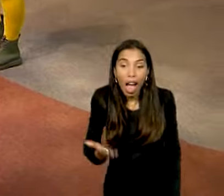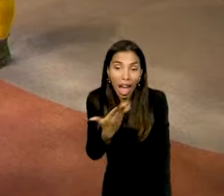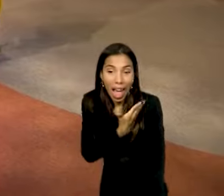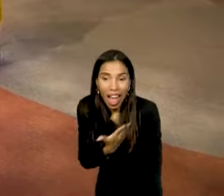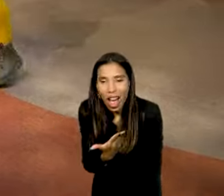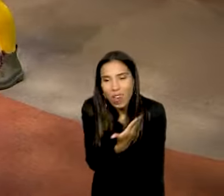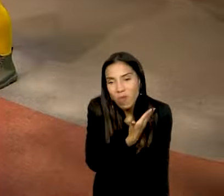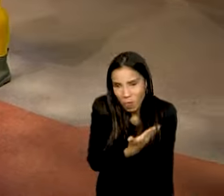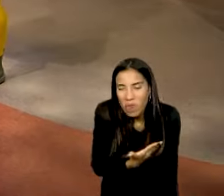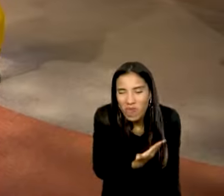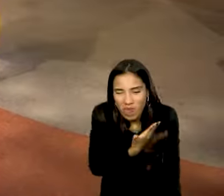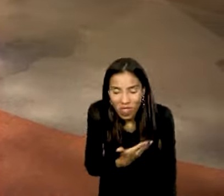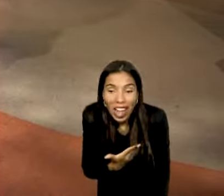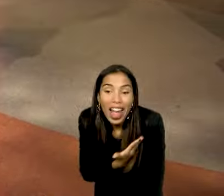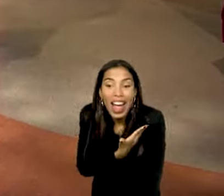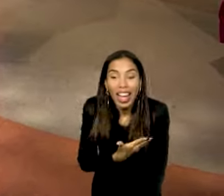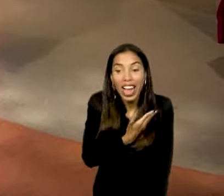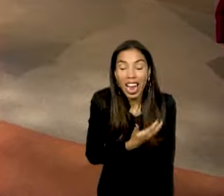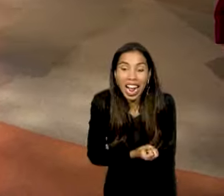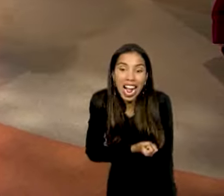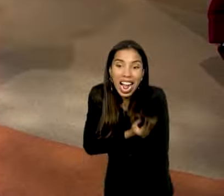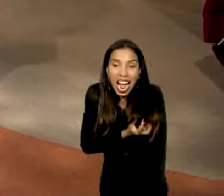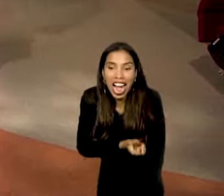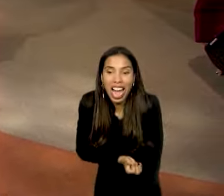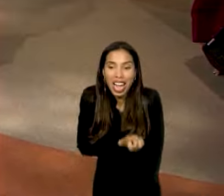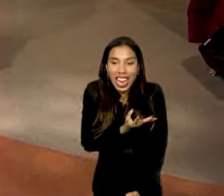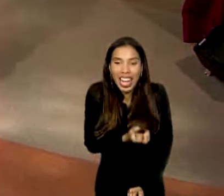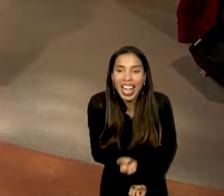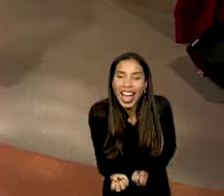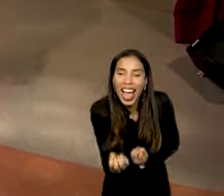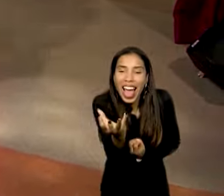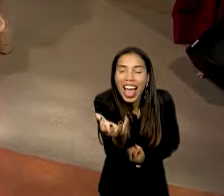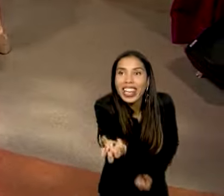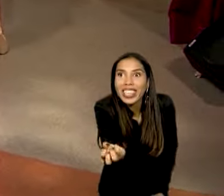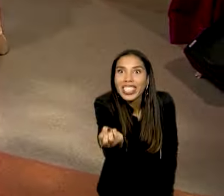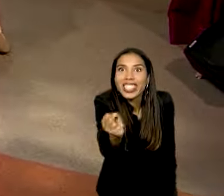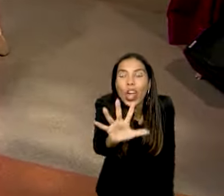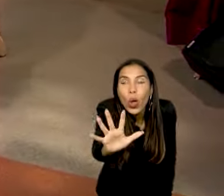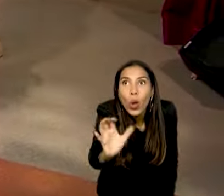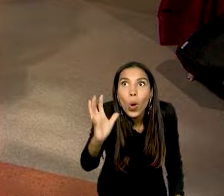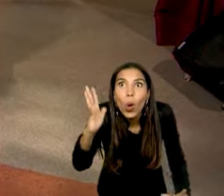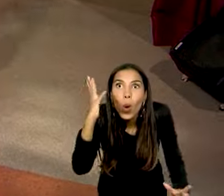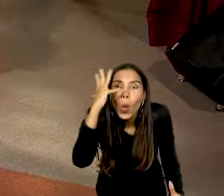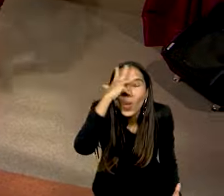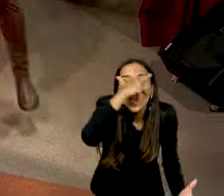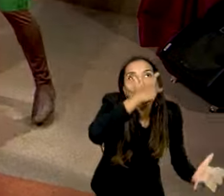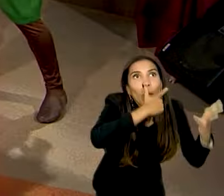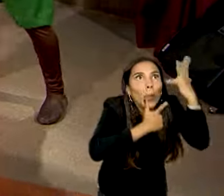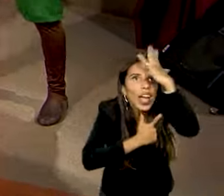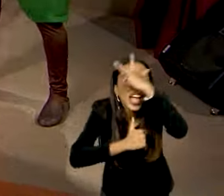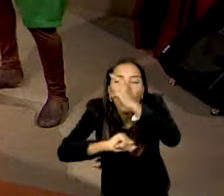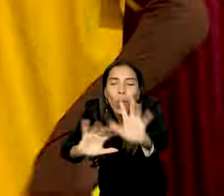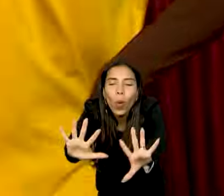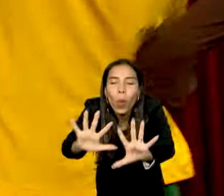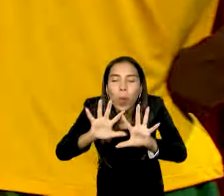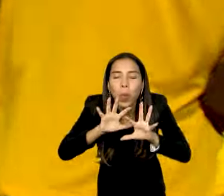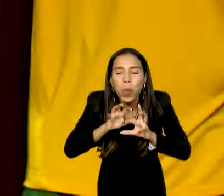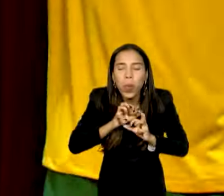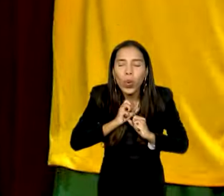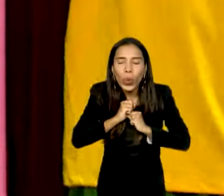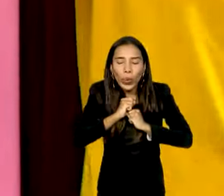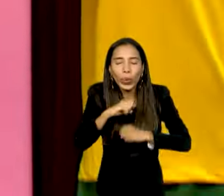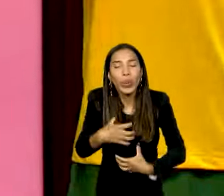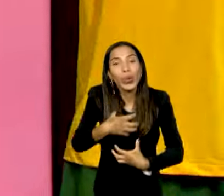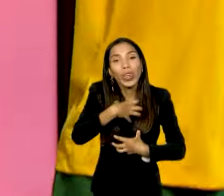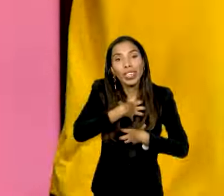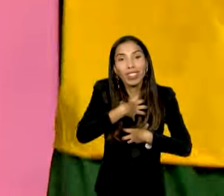amigo, use o coração, enxergar o que é belo sem usar a visão. Quem disse